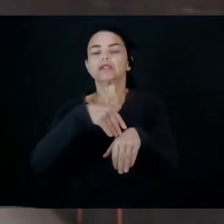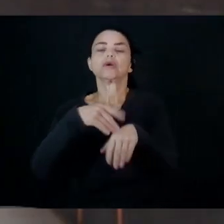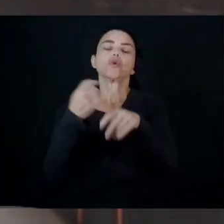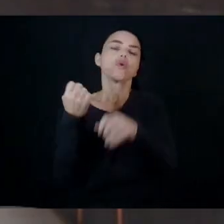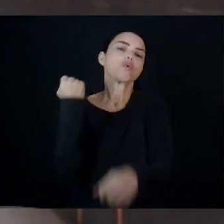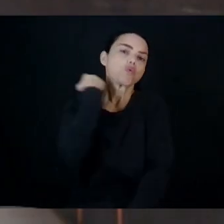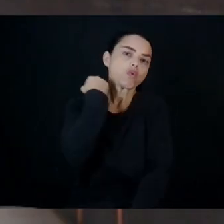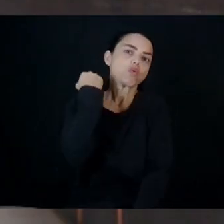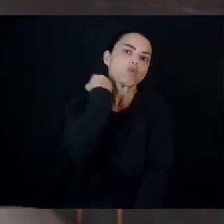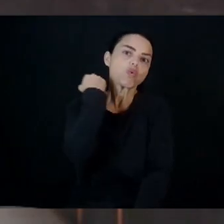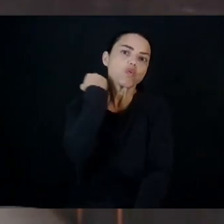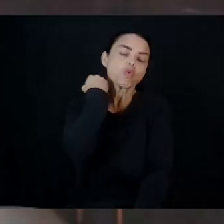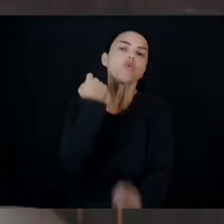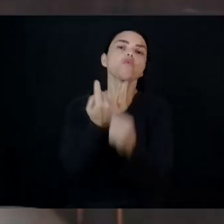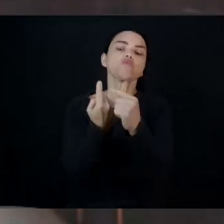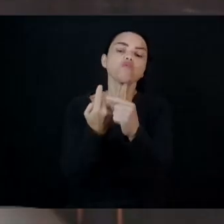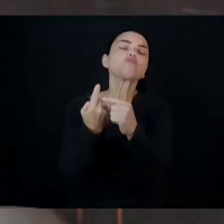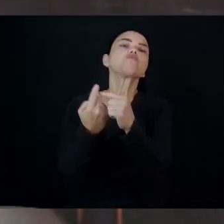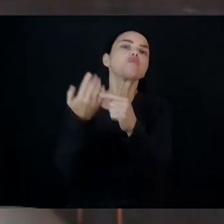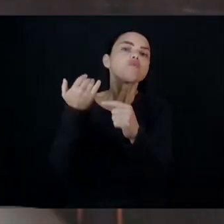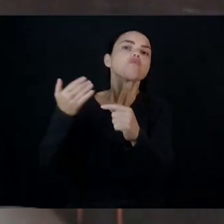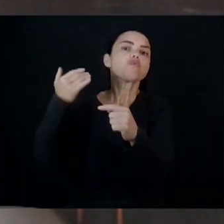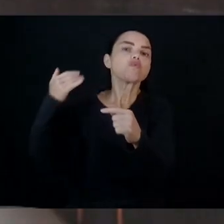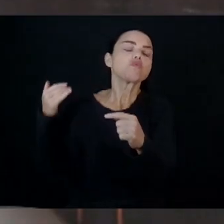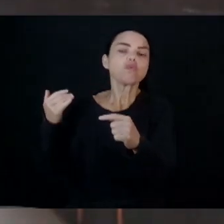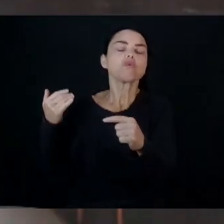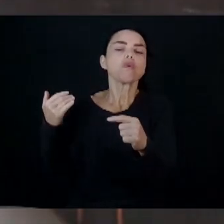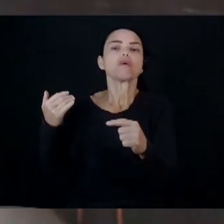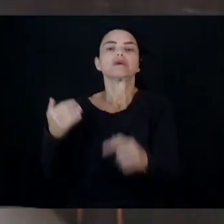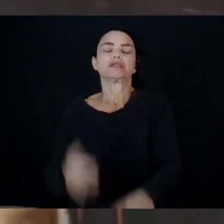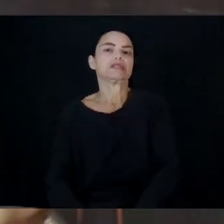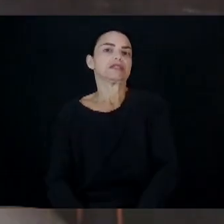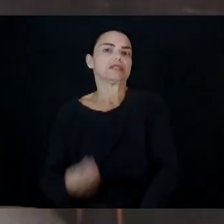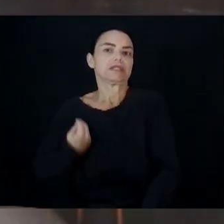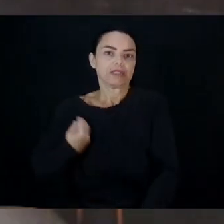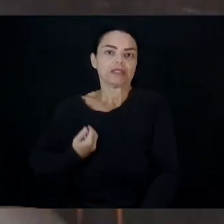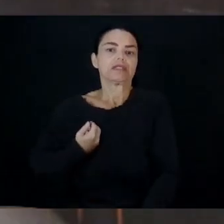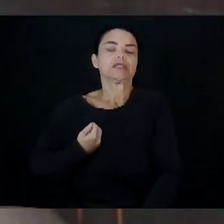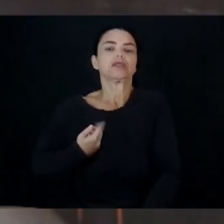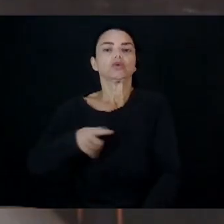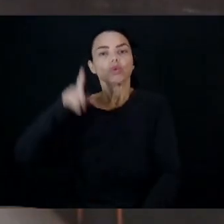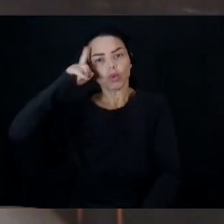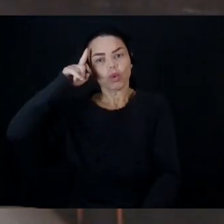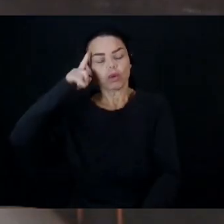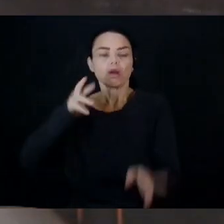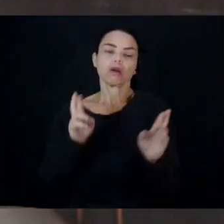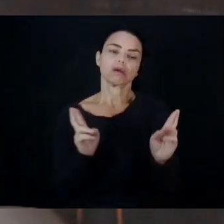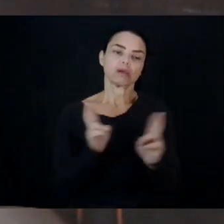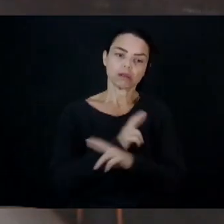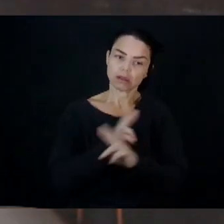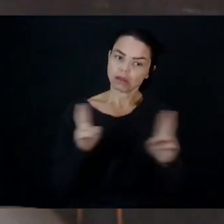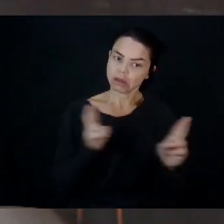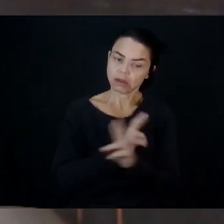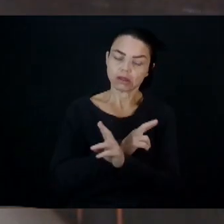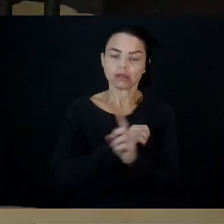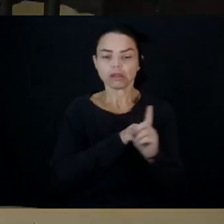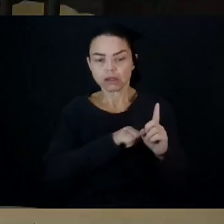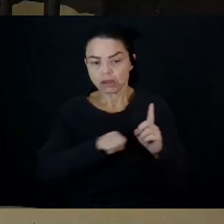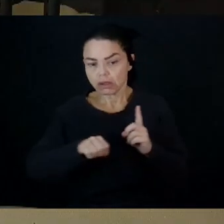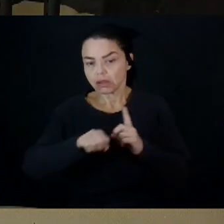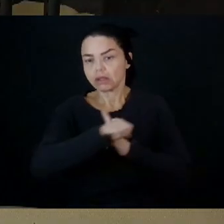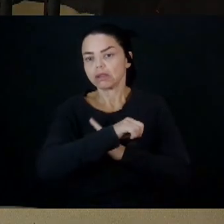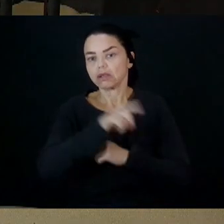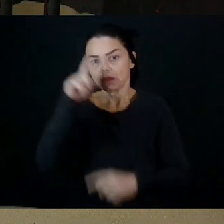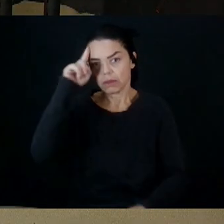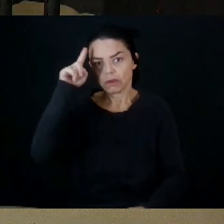de outras demandas ao longo da vida, da rotina, das relações sociais, né? E do dia a dia. Muito bem.